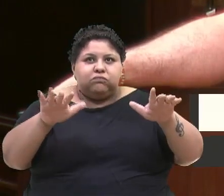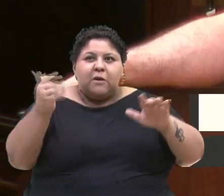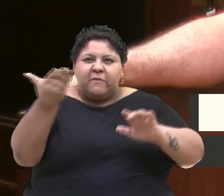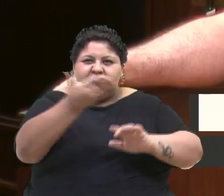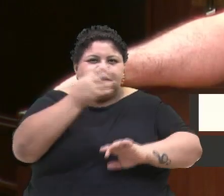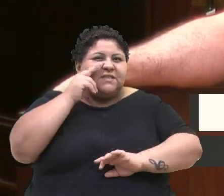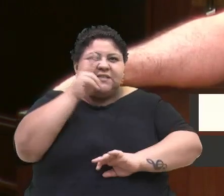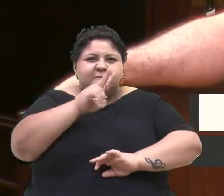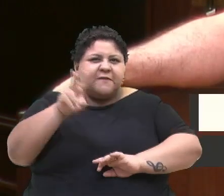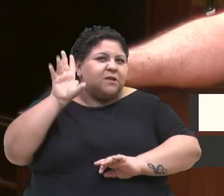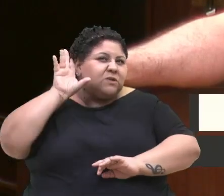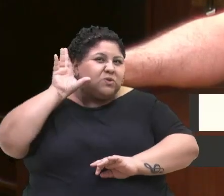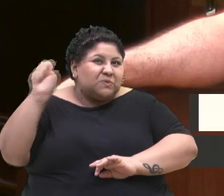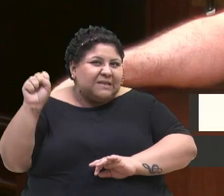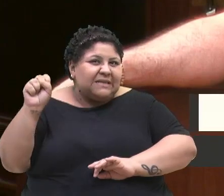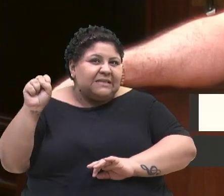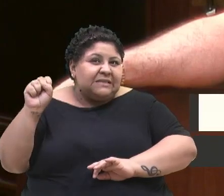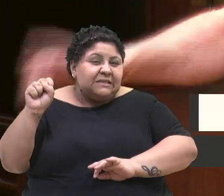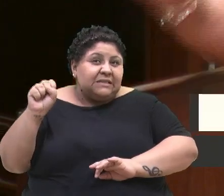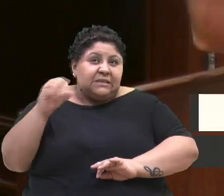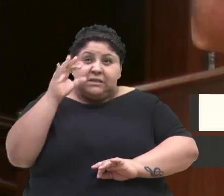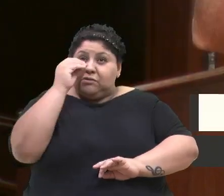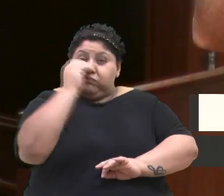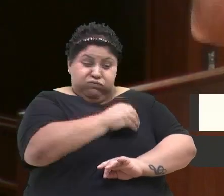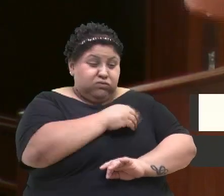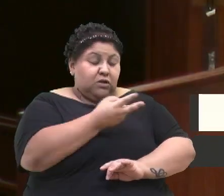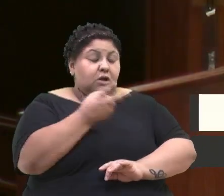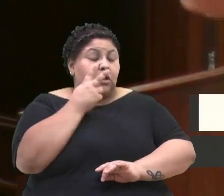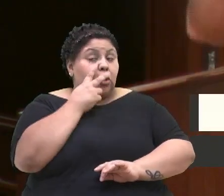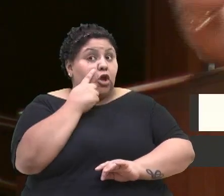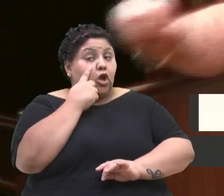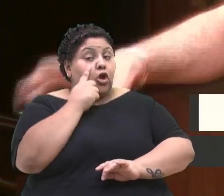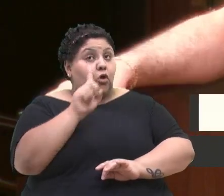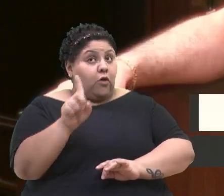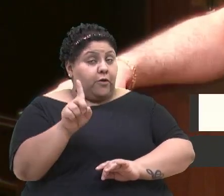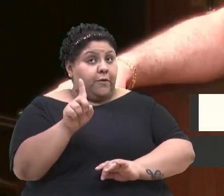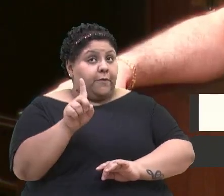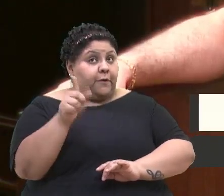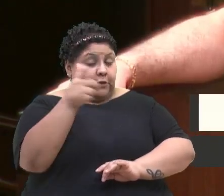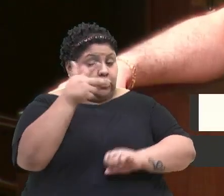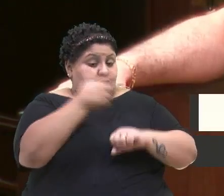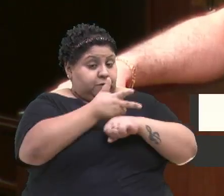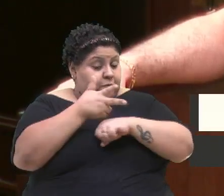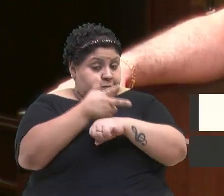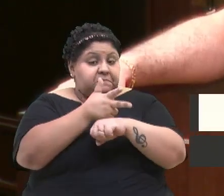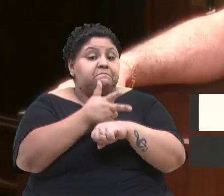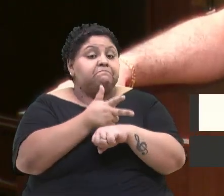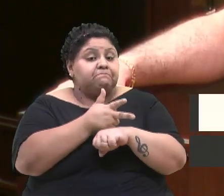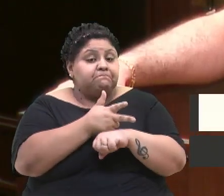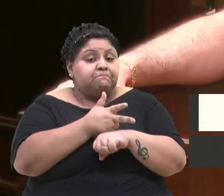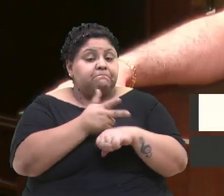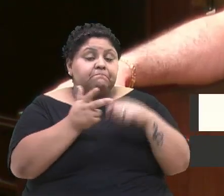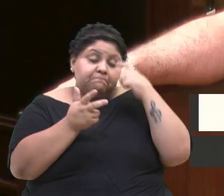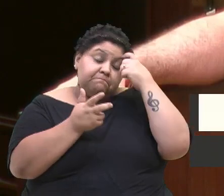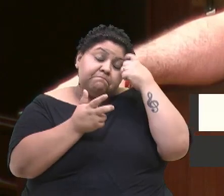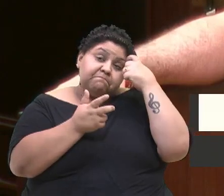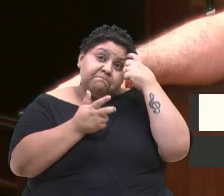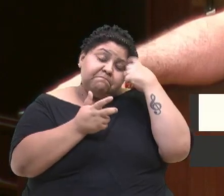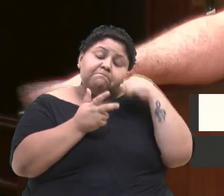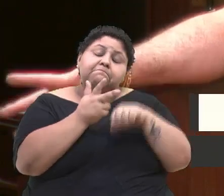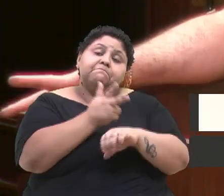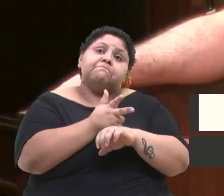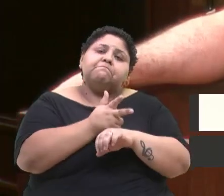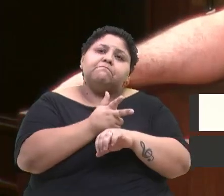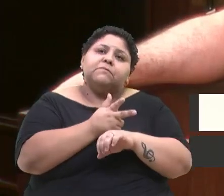e escutarem o absurdo. E olhem só, nós vamos passar esse vídeo e